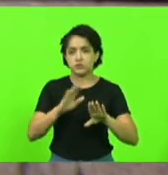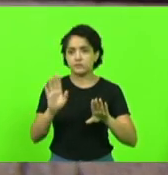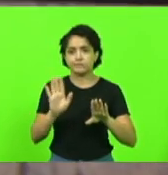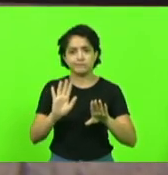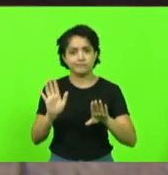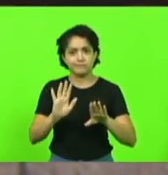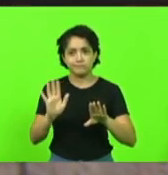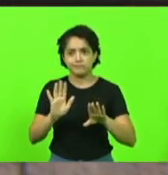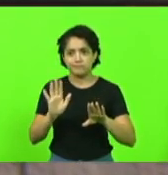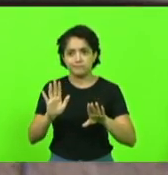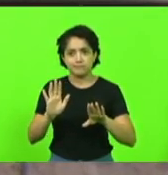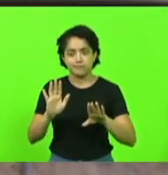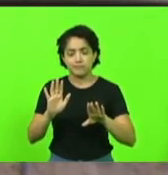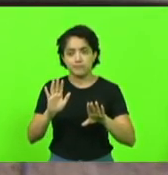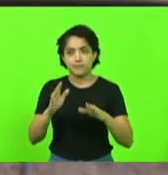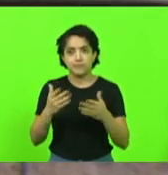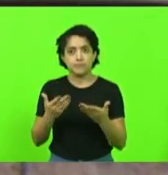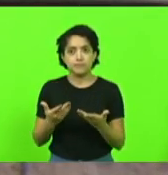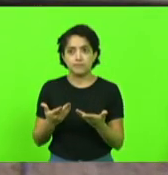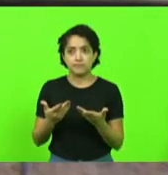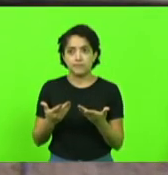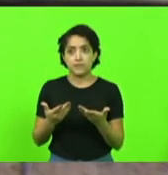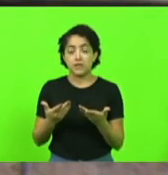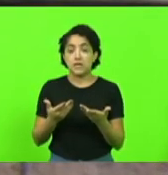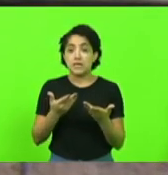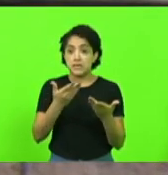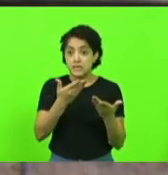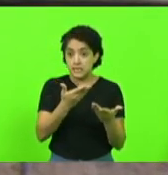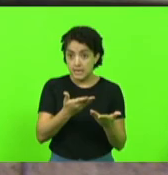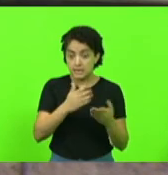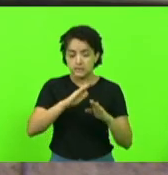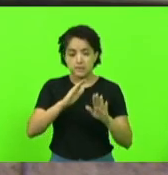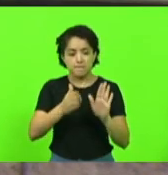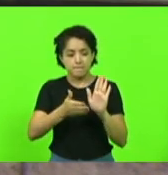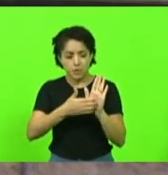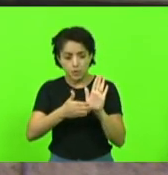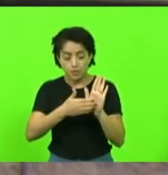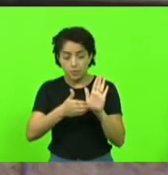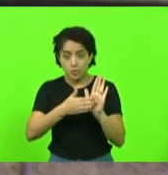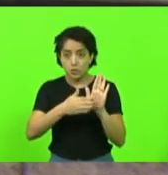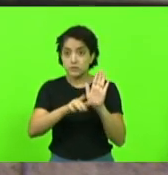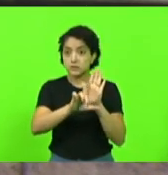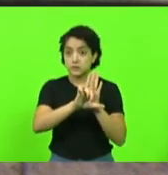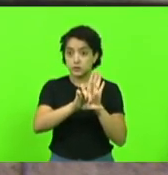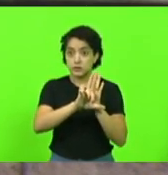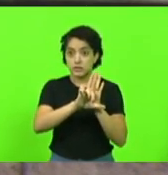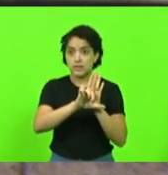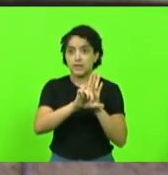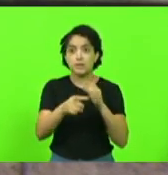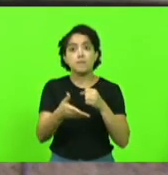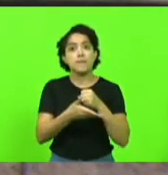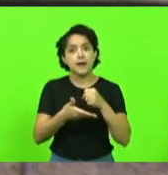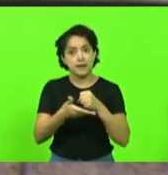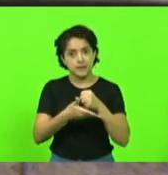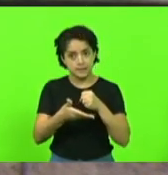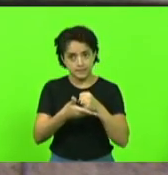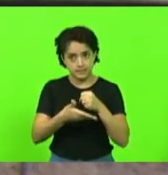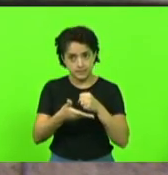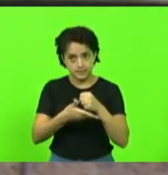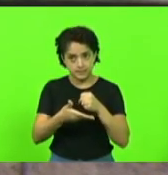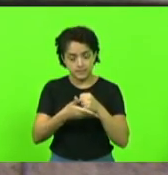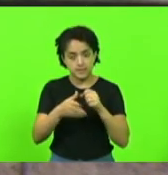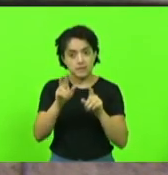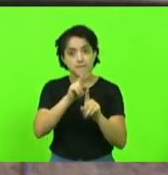Matemática é racional. E essa proposta de lei, deputado Sopels, foi com base numa